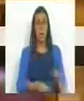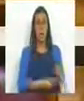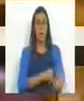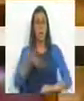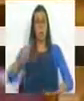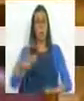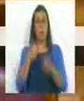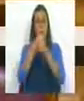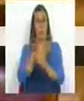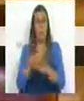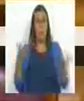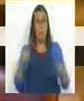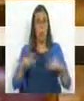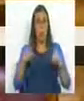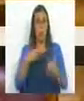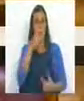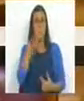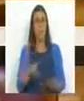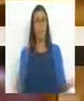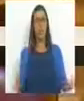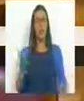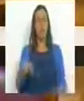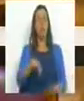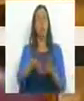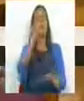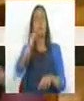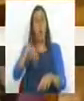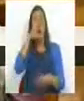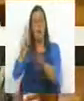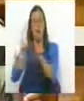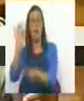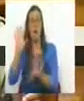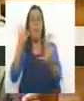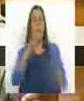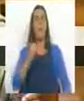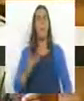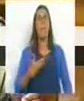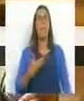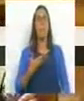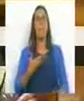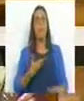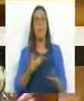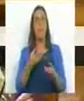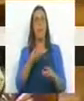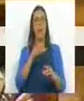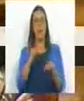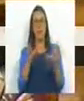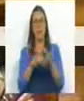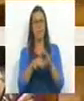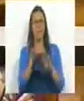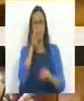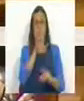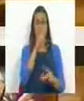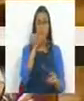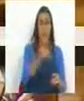o Presidente do Instituto de Emprego e Formação Profissional, nomeado por este Governo. Mas o PSD nesta matéria não é complacente. Se há